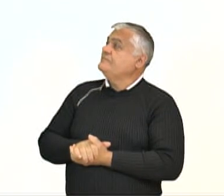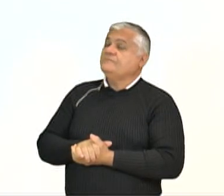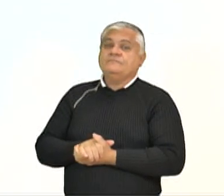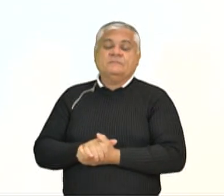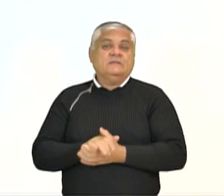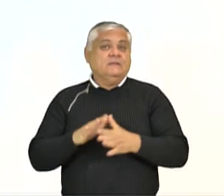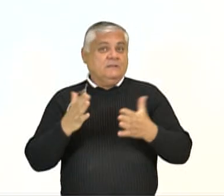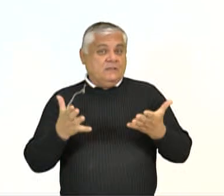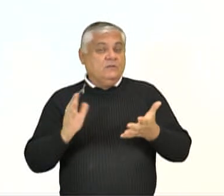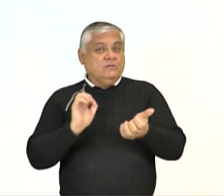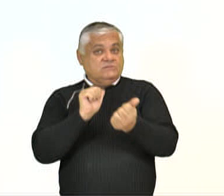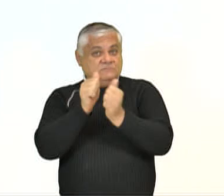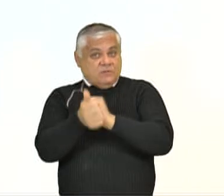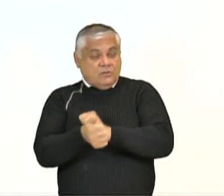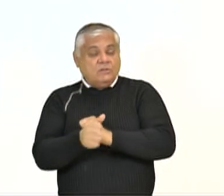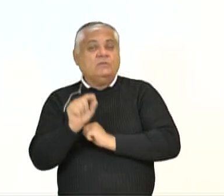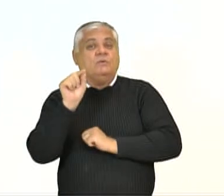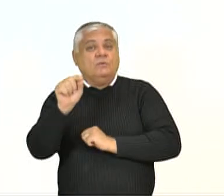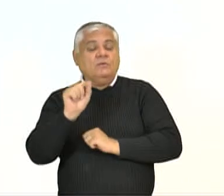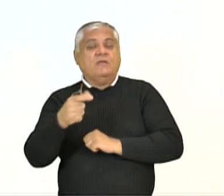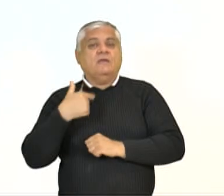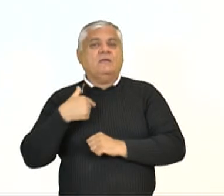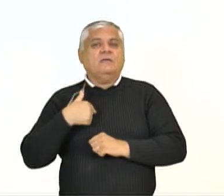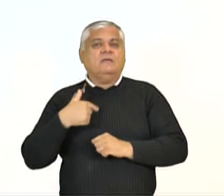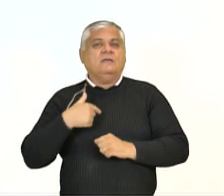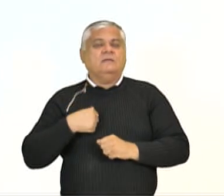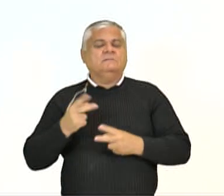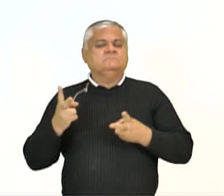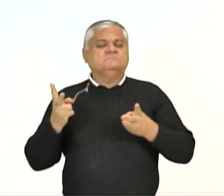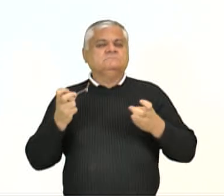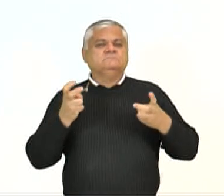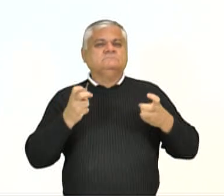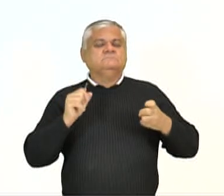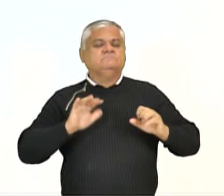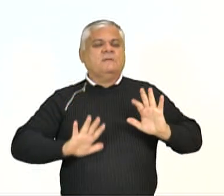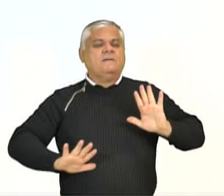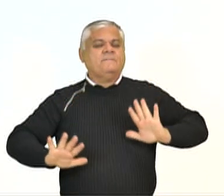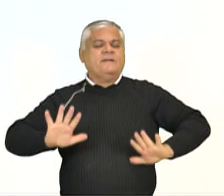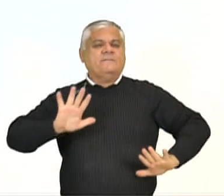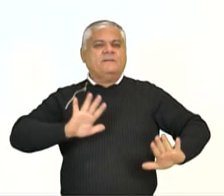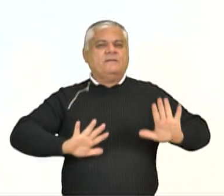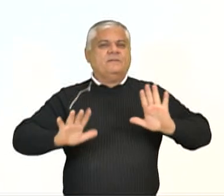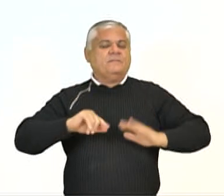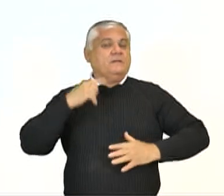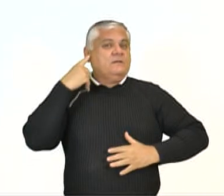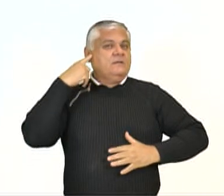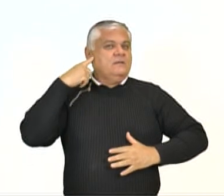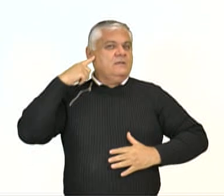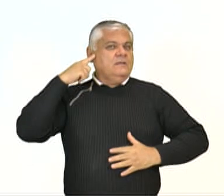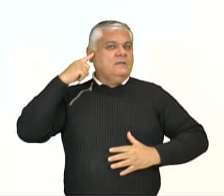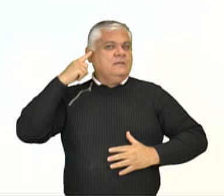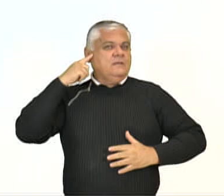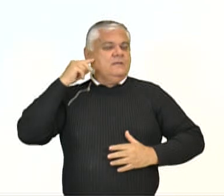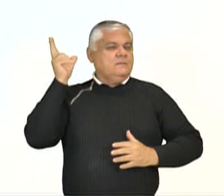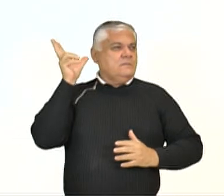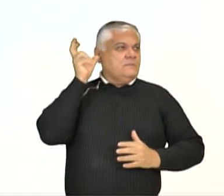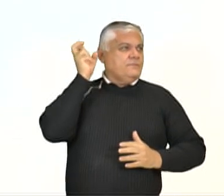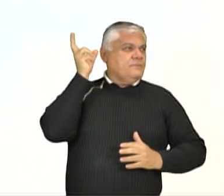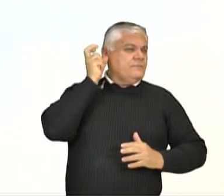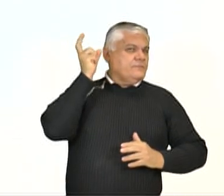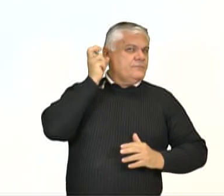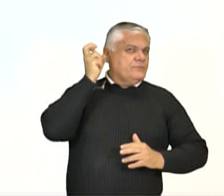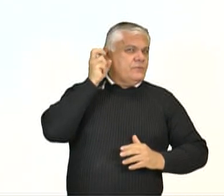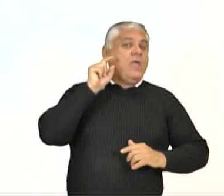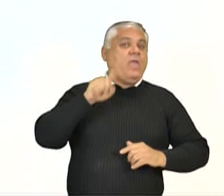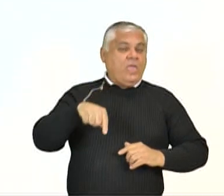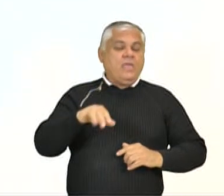Então é um esporte baseado em percepções tátil e auditiva. Então o que isso quer dizer? Que